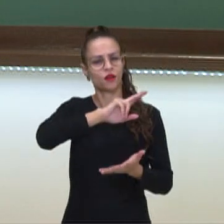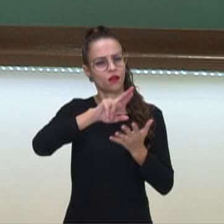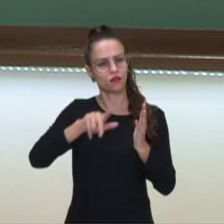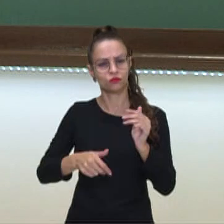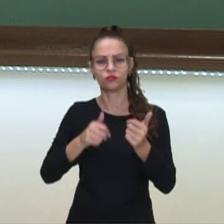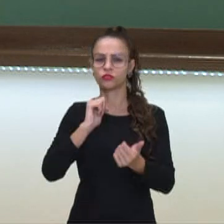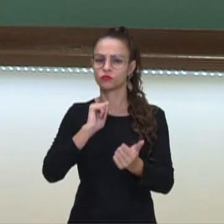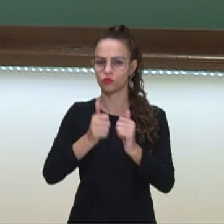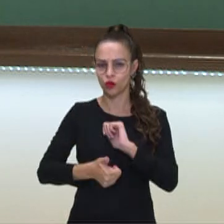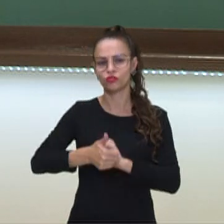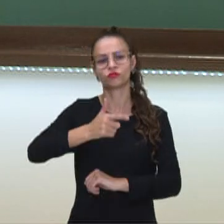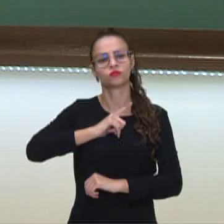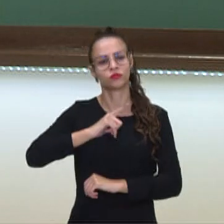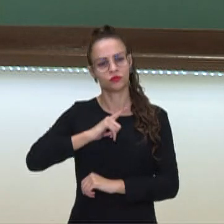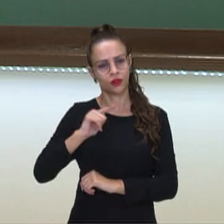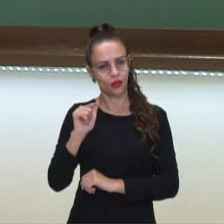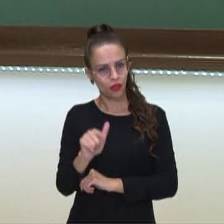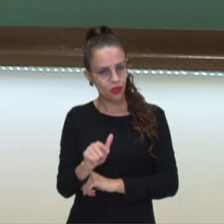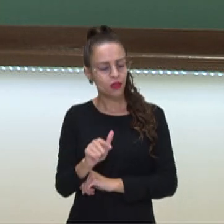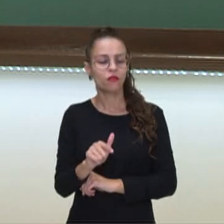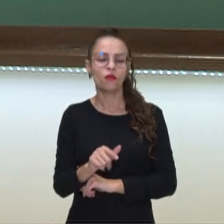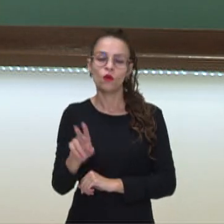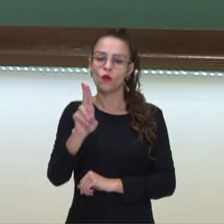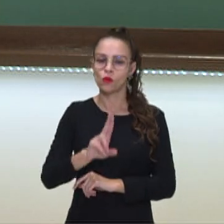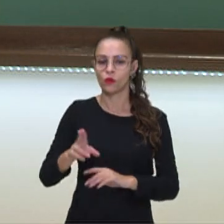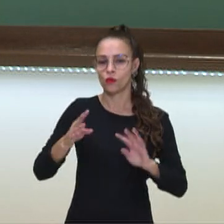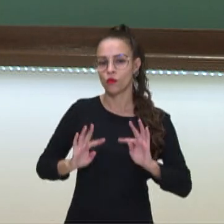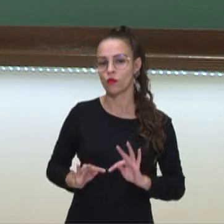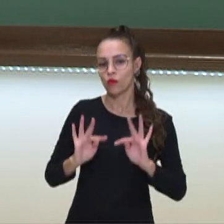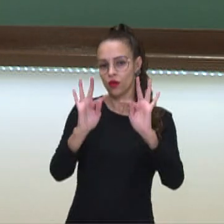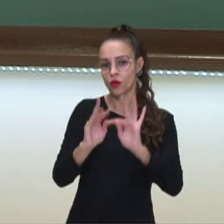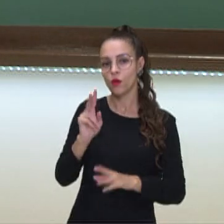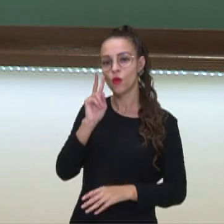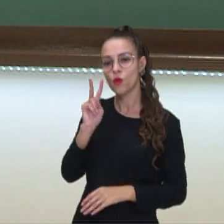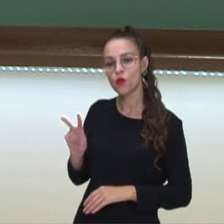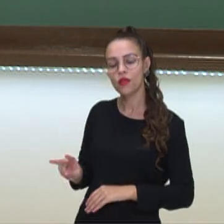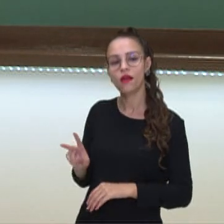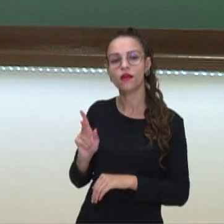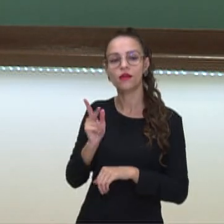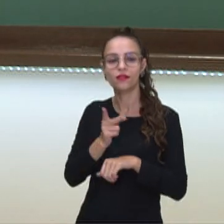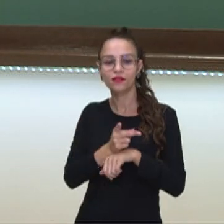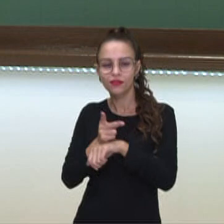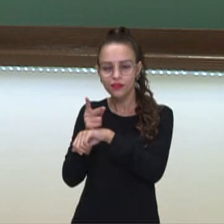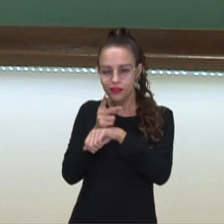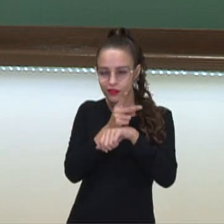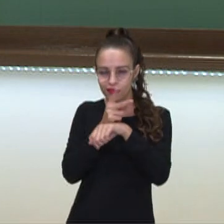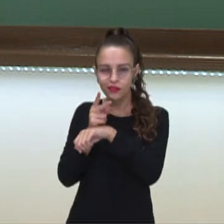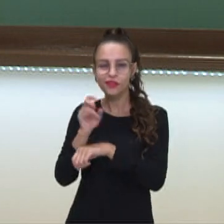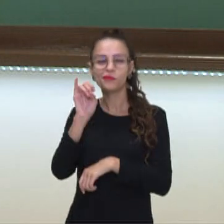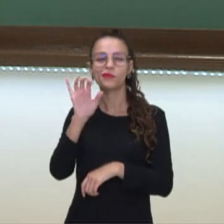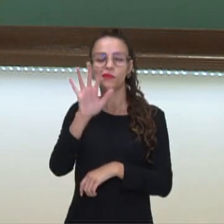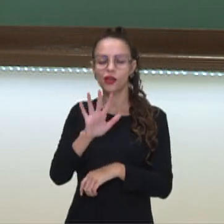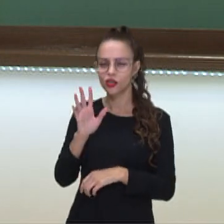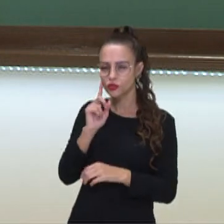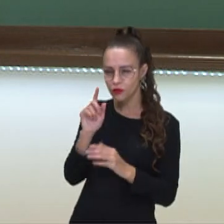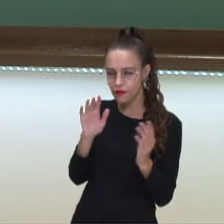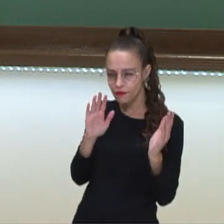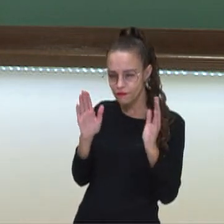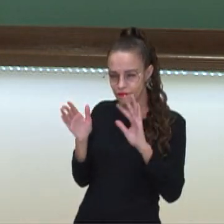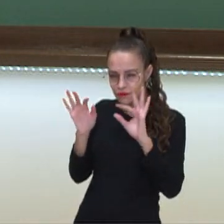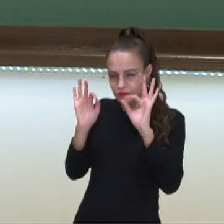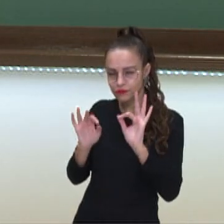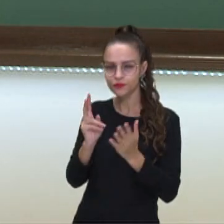vários outros esportes a gente tem essa questão também de consultar as imagens para confirmar ou não uma marcação do